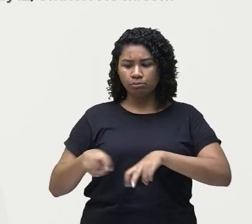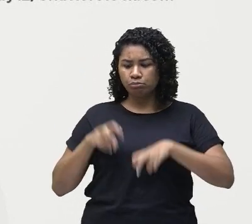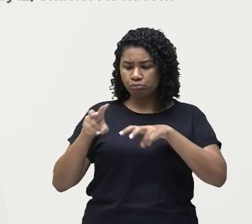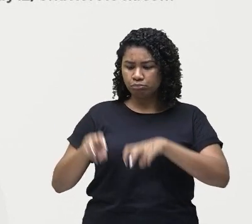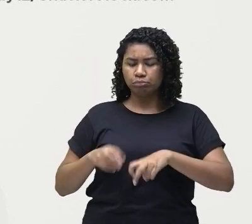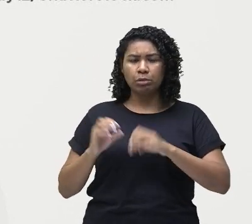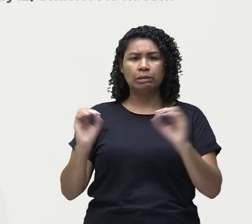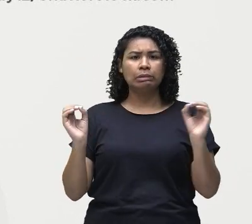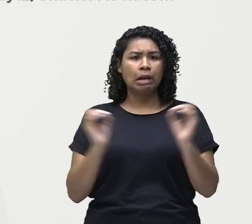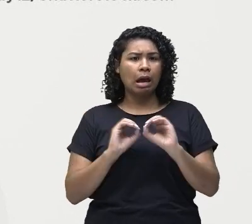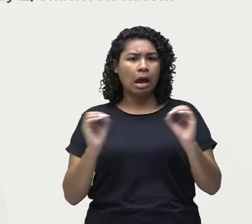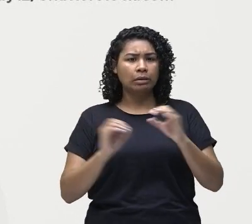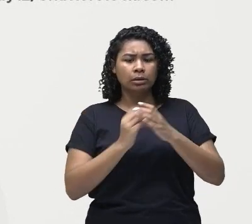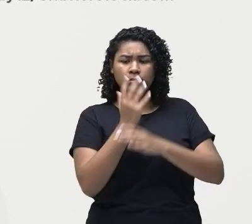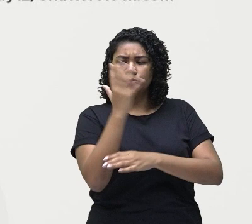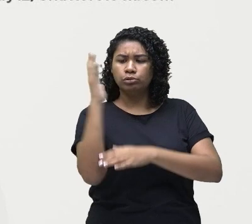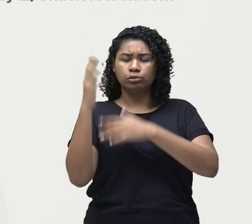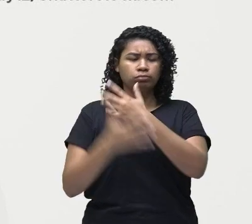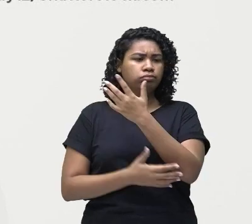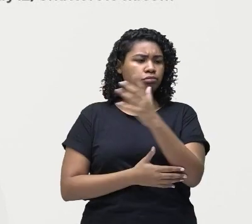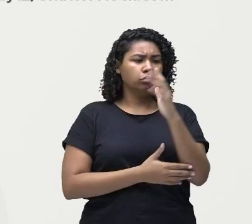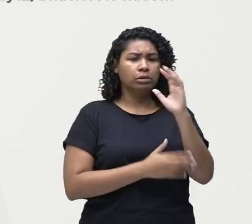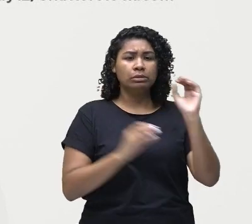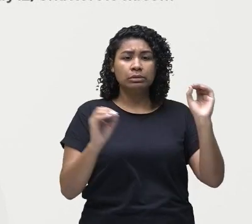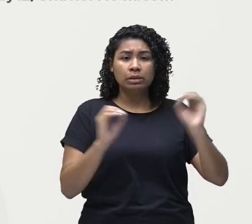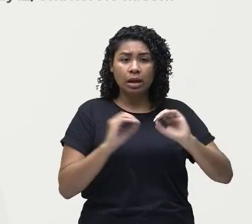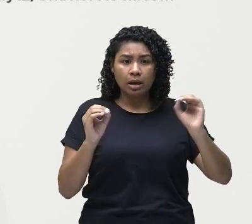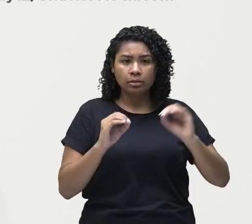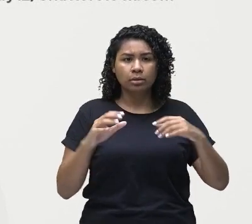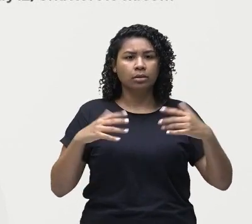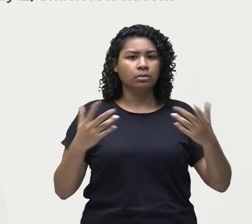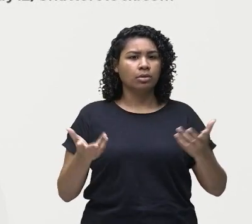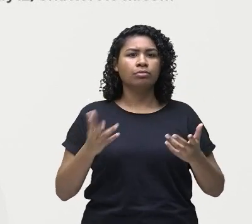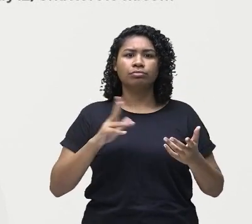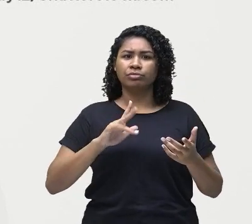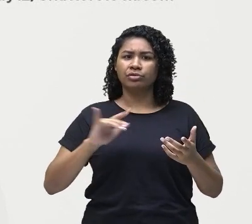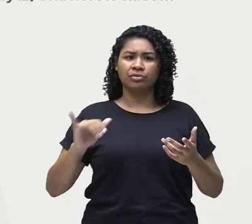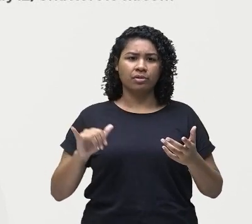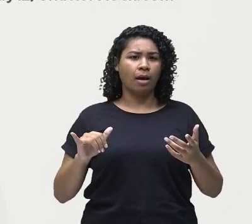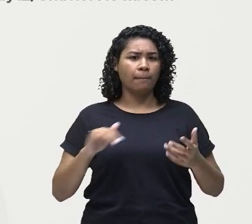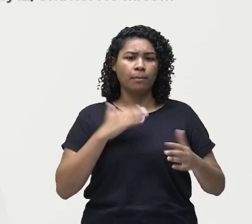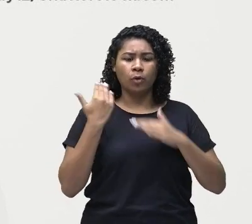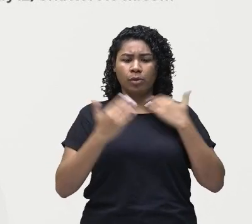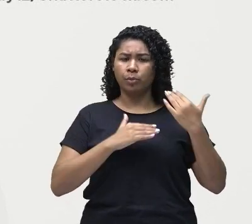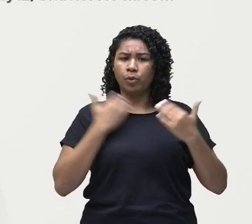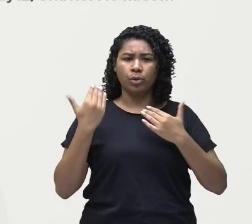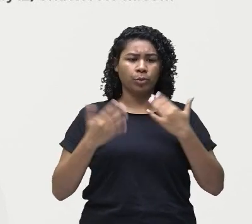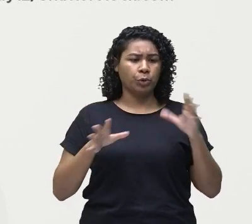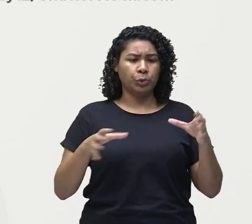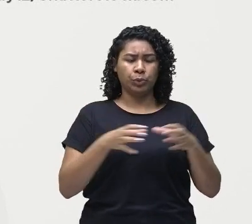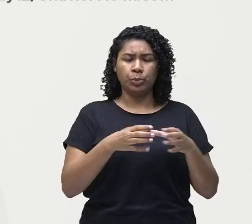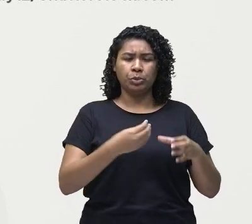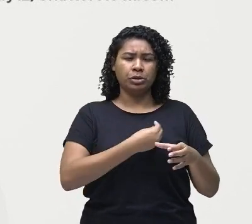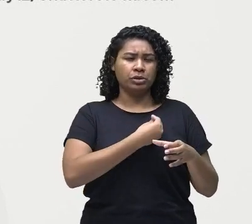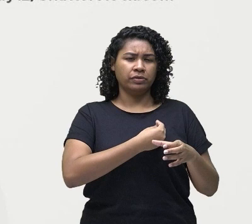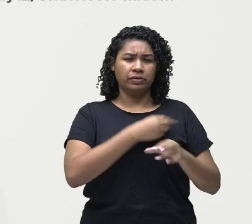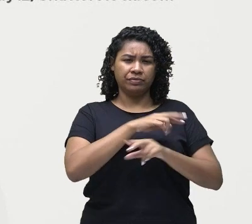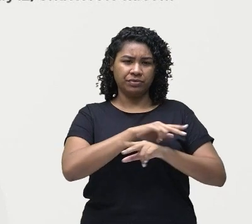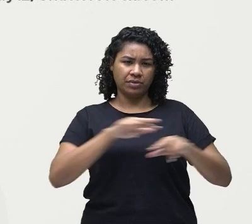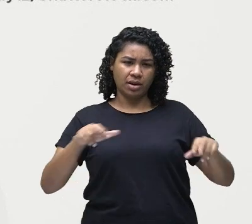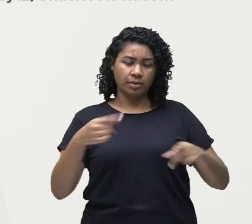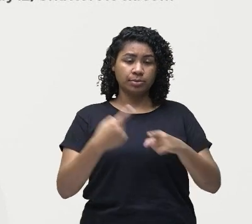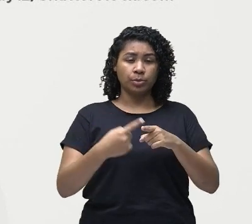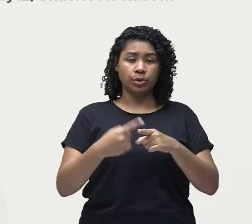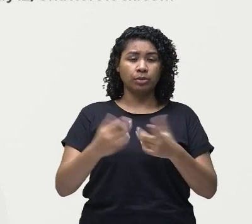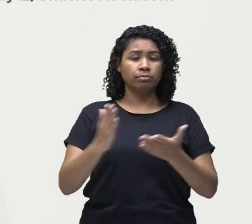não tem vegetação, nós vamos ter aí dizimar todas as espécies. Por quê? Alguns alimentos que nós